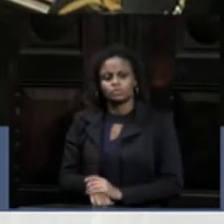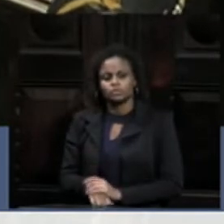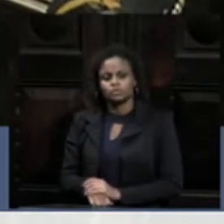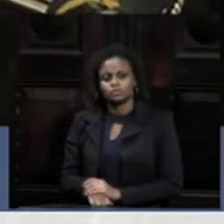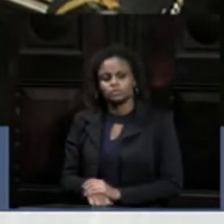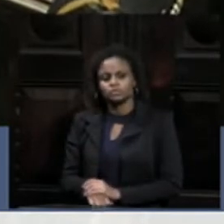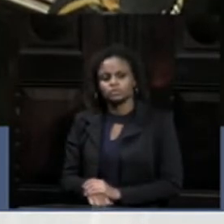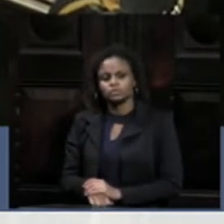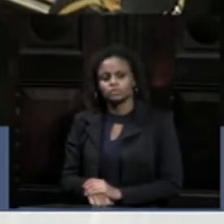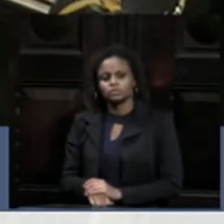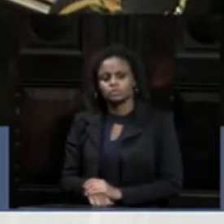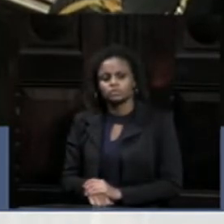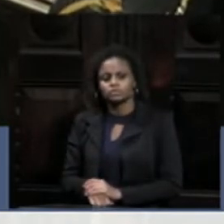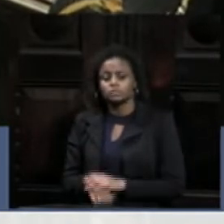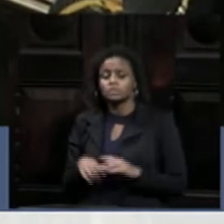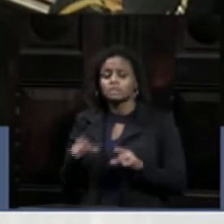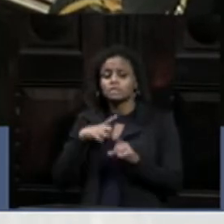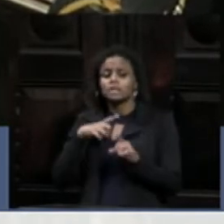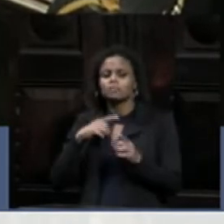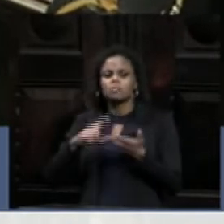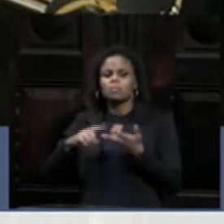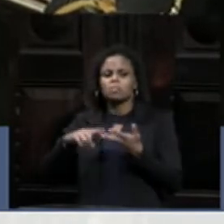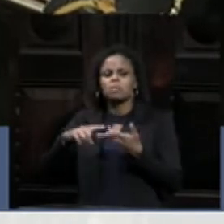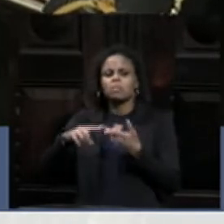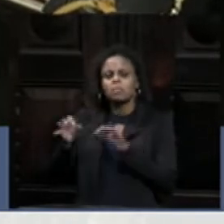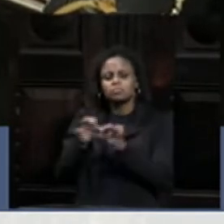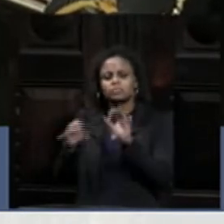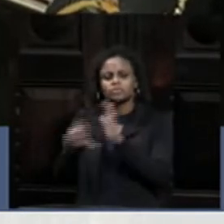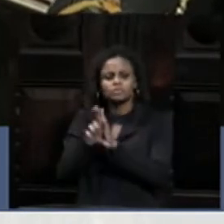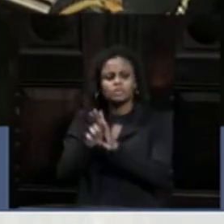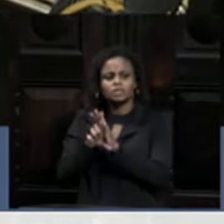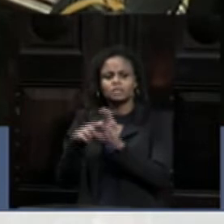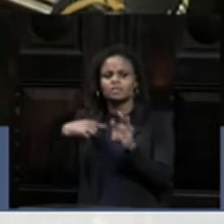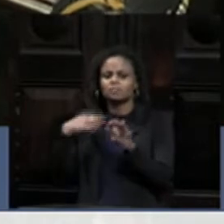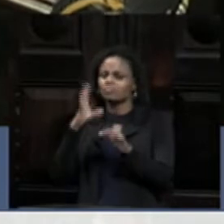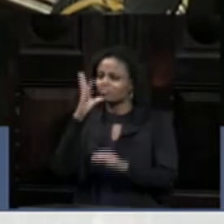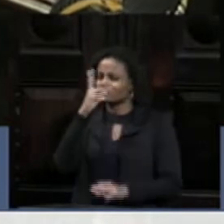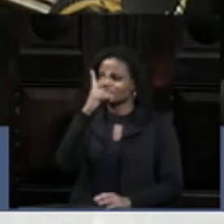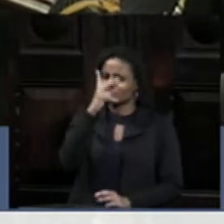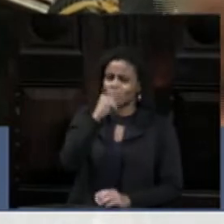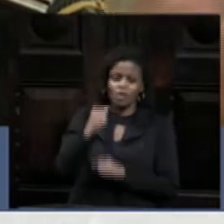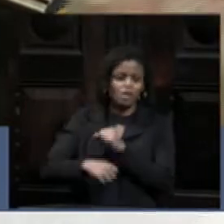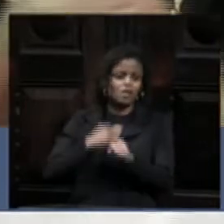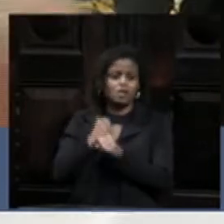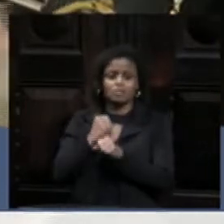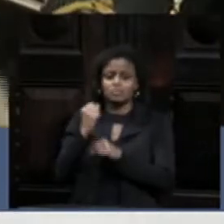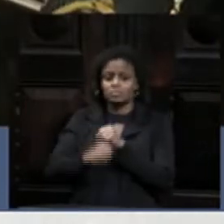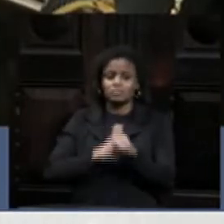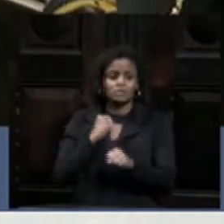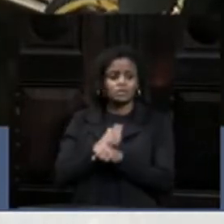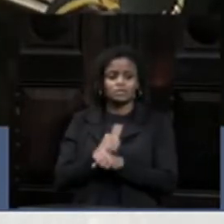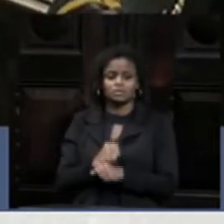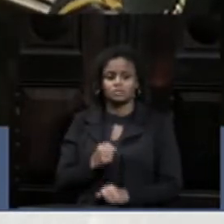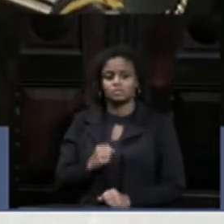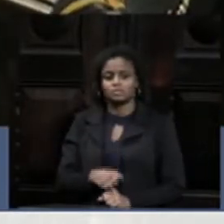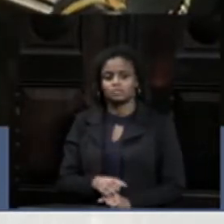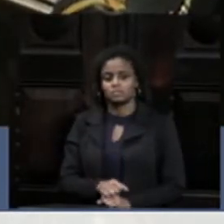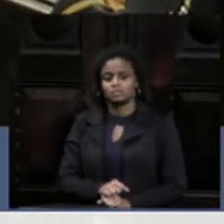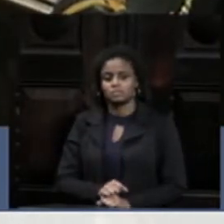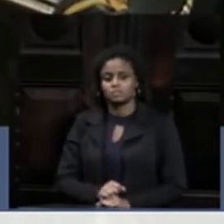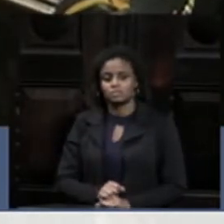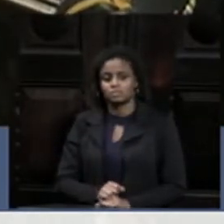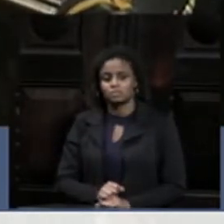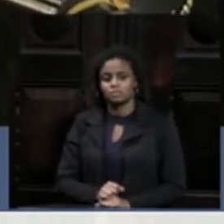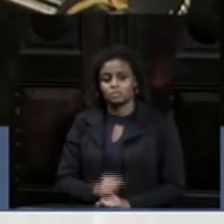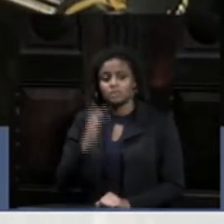na casa que estão há anos, inclusive nunca vieram para a pauta. Eu topo fazer um debate mais profundo sobre Maracanã. Acho que sim, a